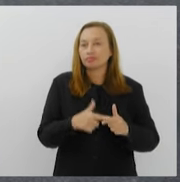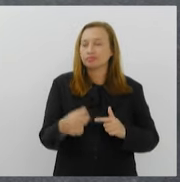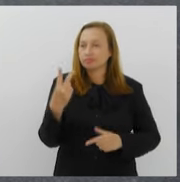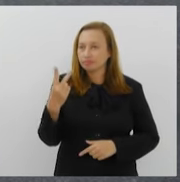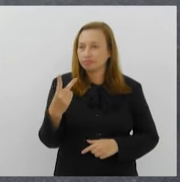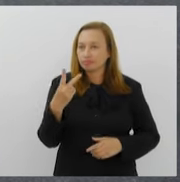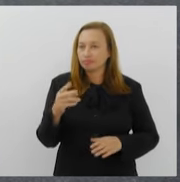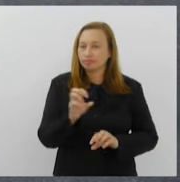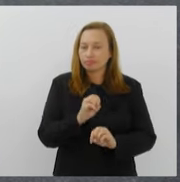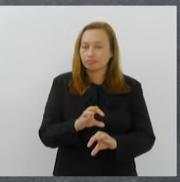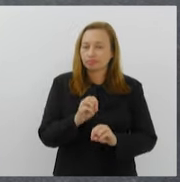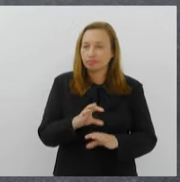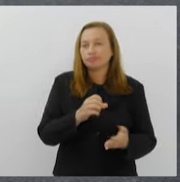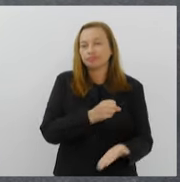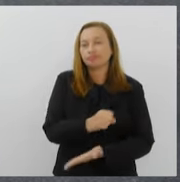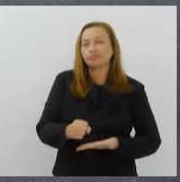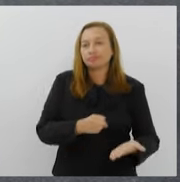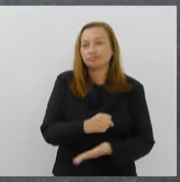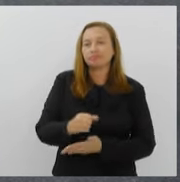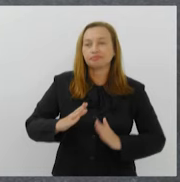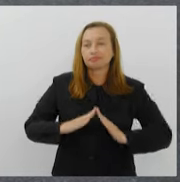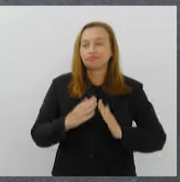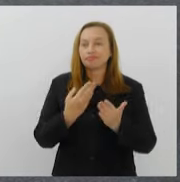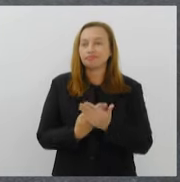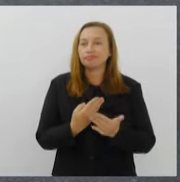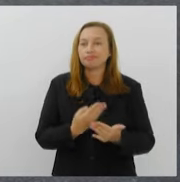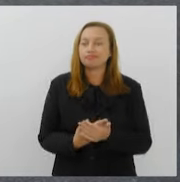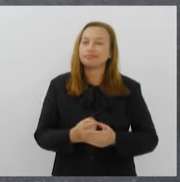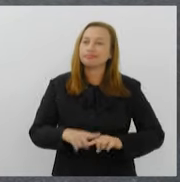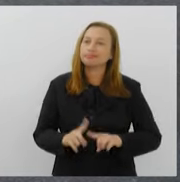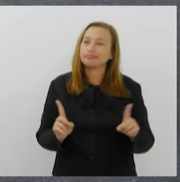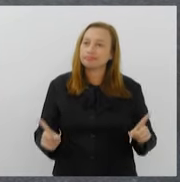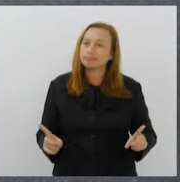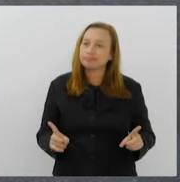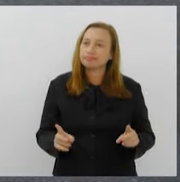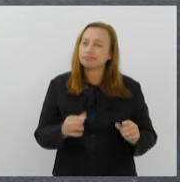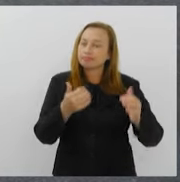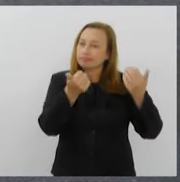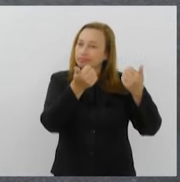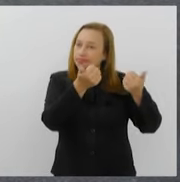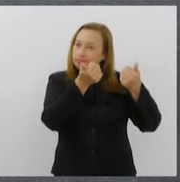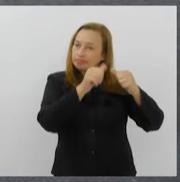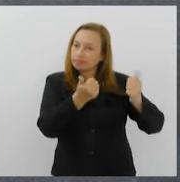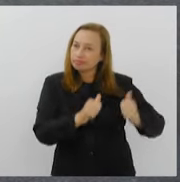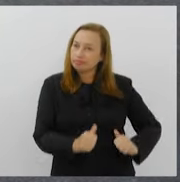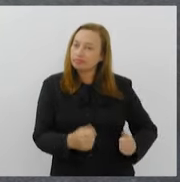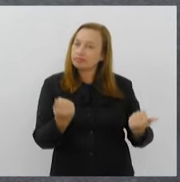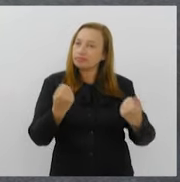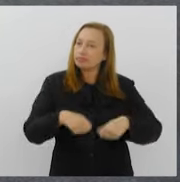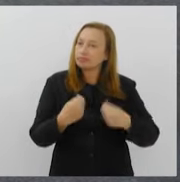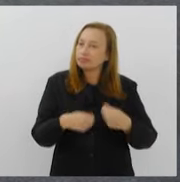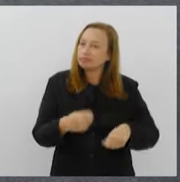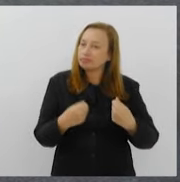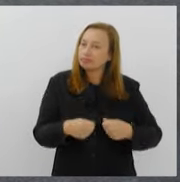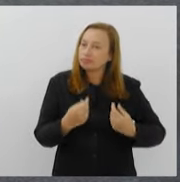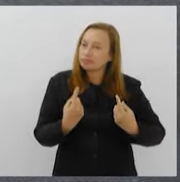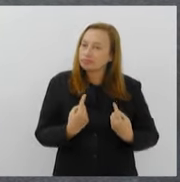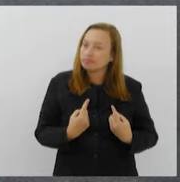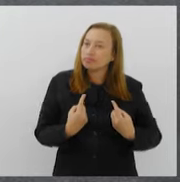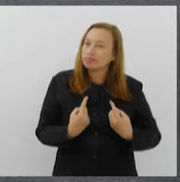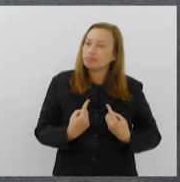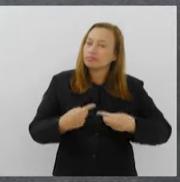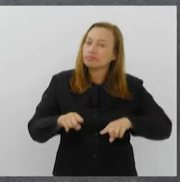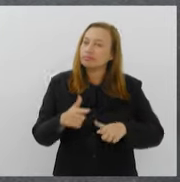educação básica, nas nossas escolas. Mas, avaliando a necessidade de combater os mesmos